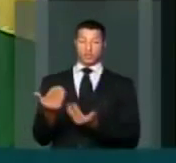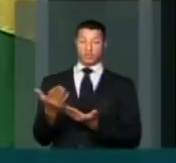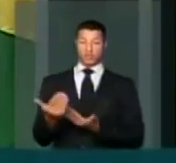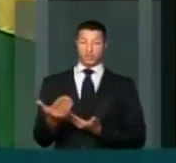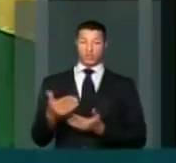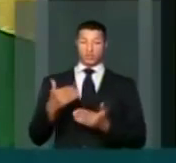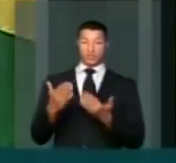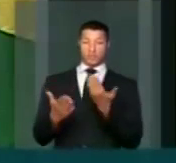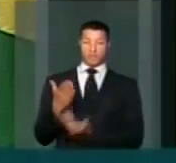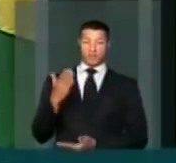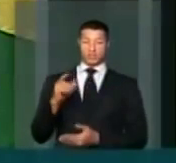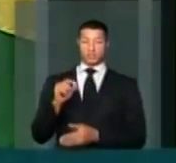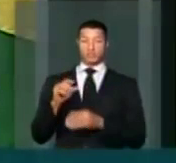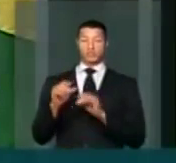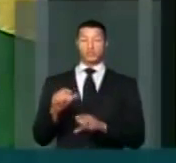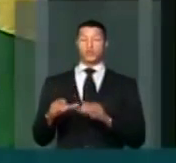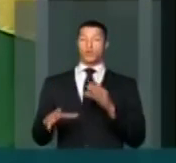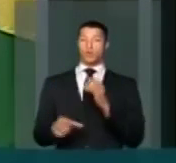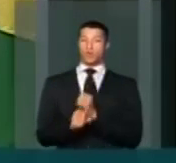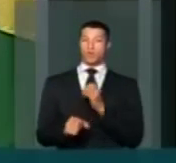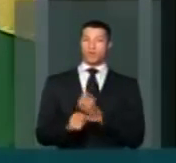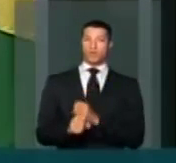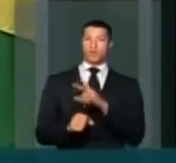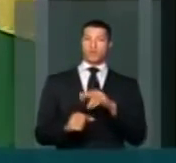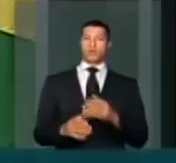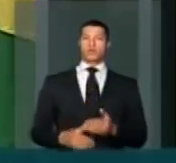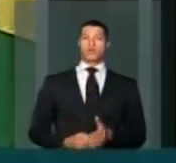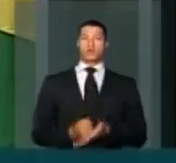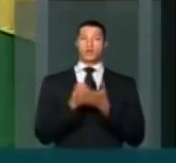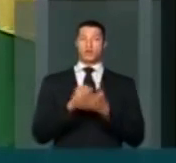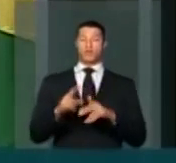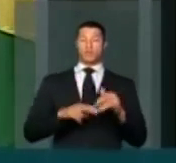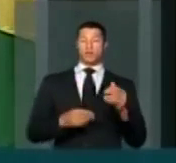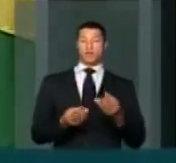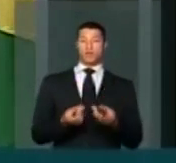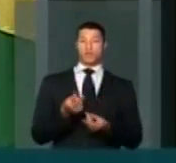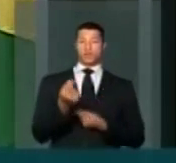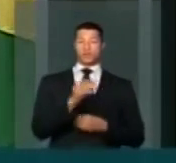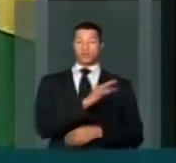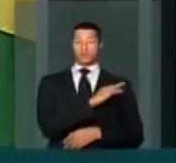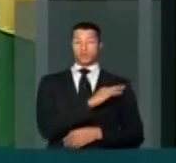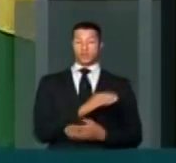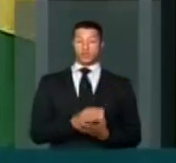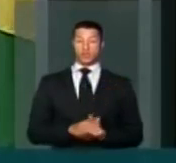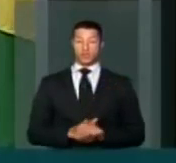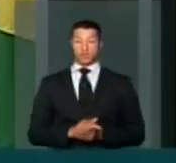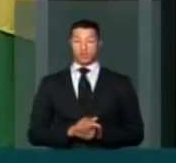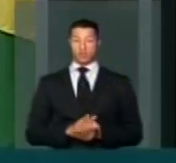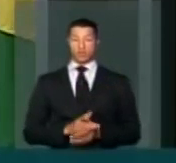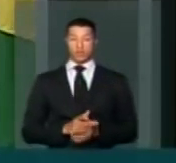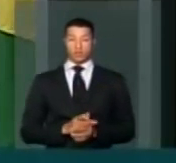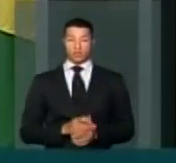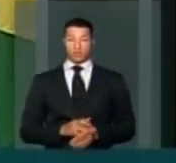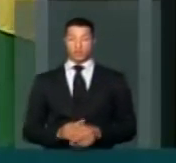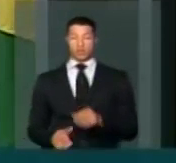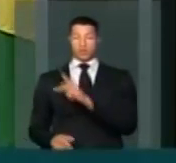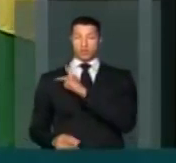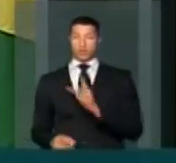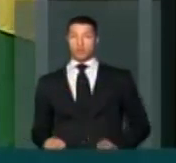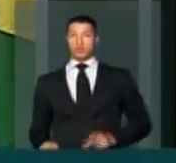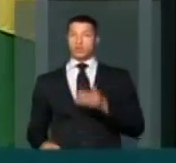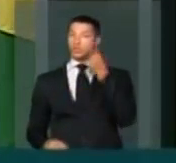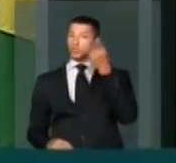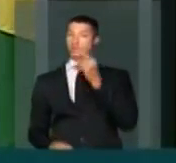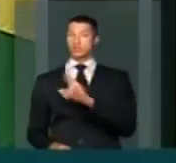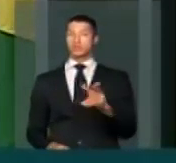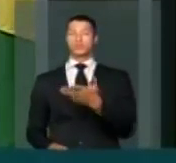juventude perdida, de que só uma mínima parte será resgatada pela qualificação técnica. Senhor presidente, senhoras e senhores